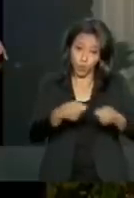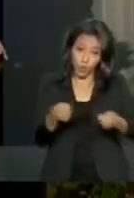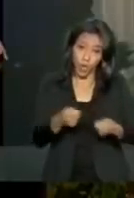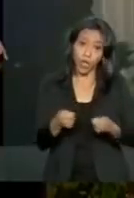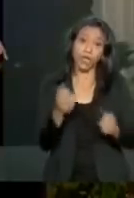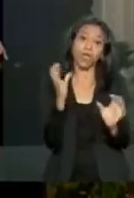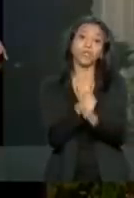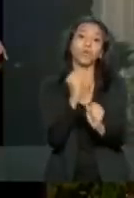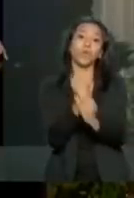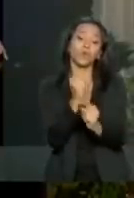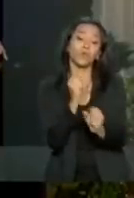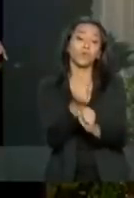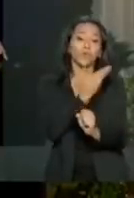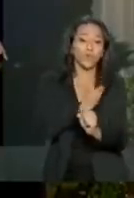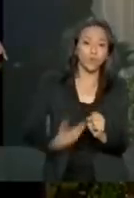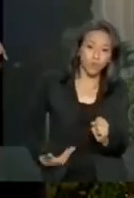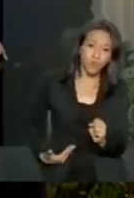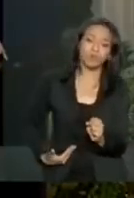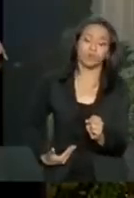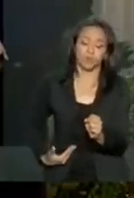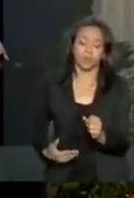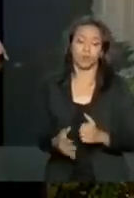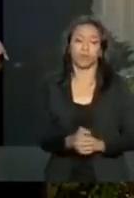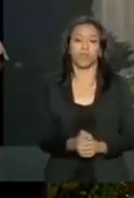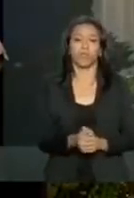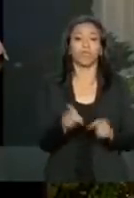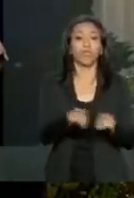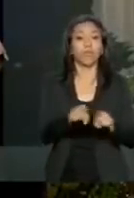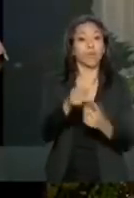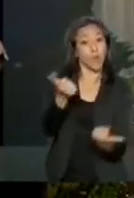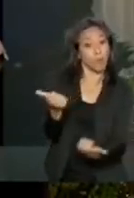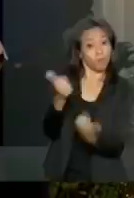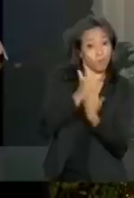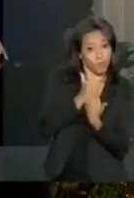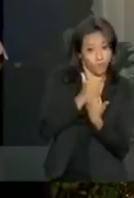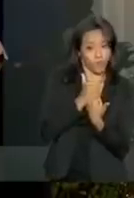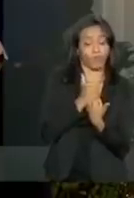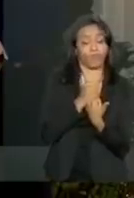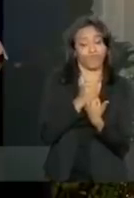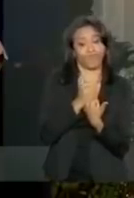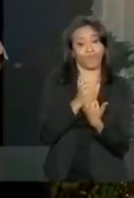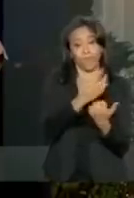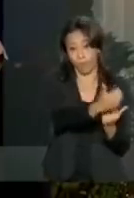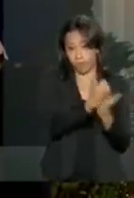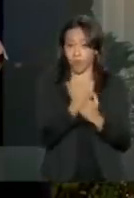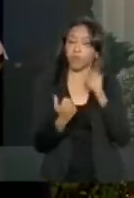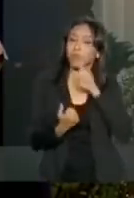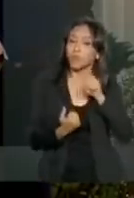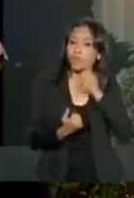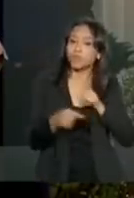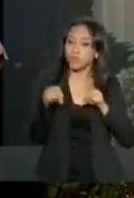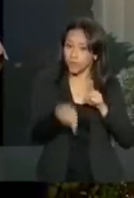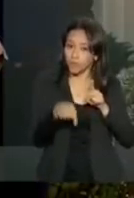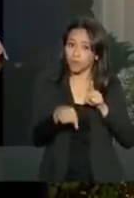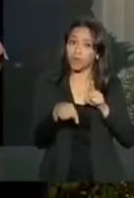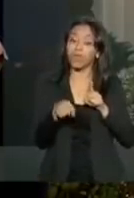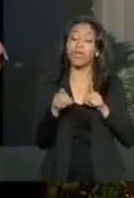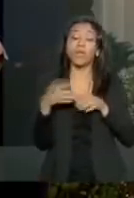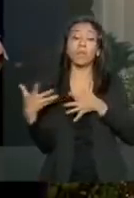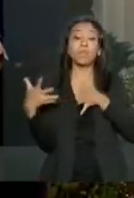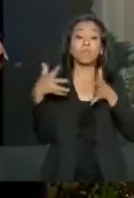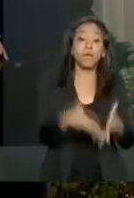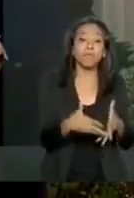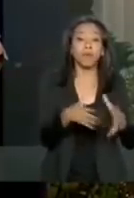formar de negócios. O apoio americano ao ingresso do Brasil na OCDE